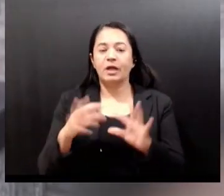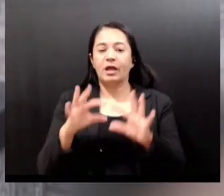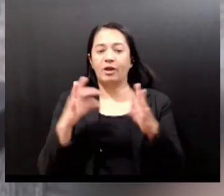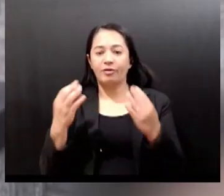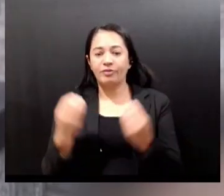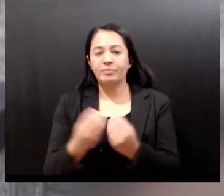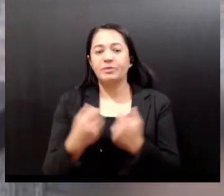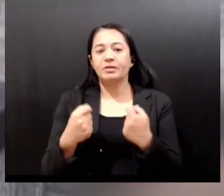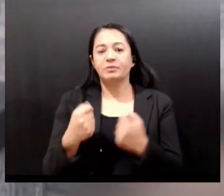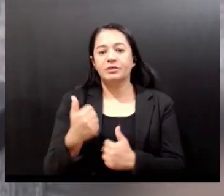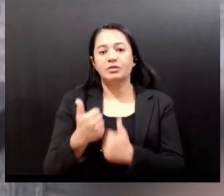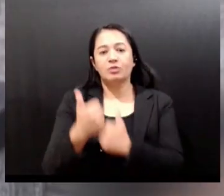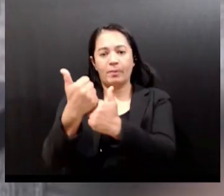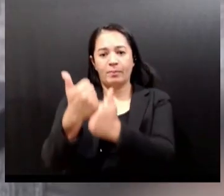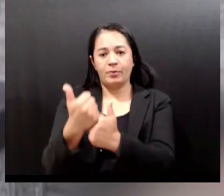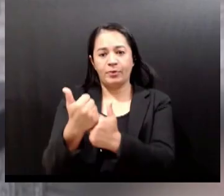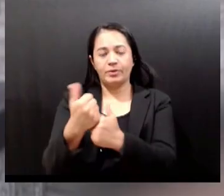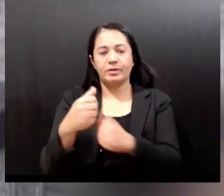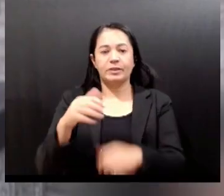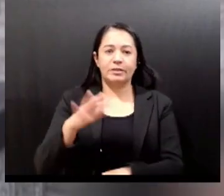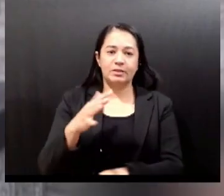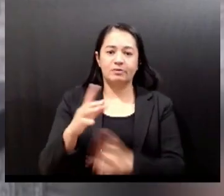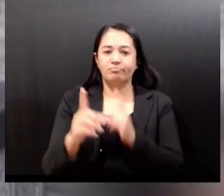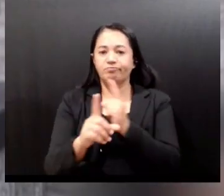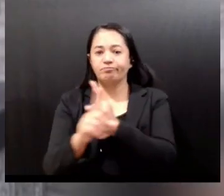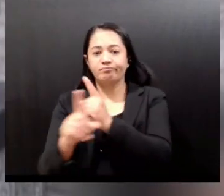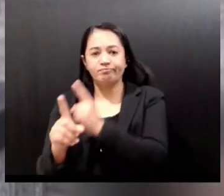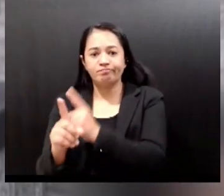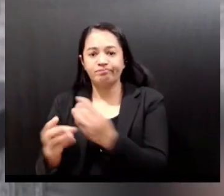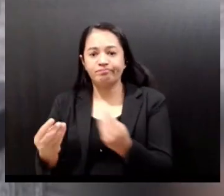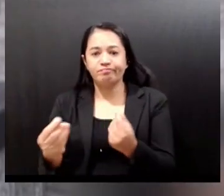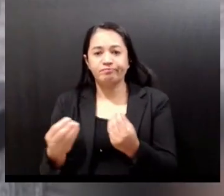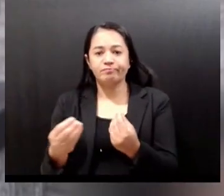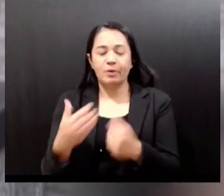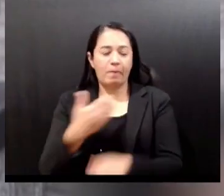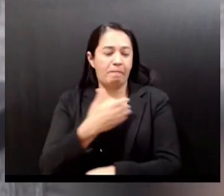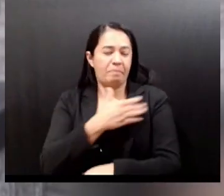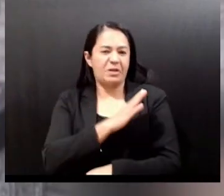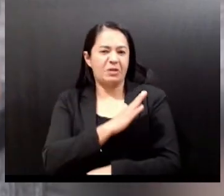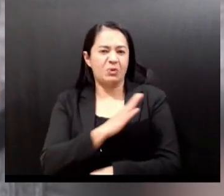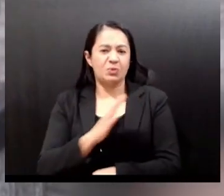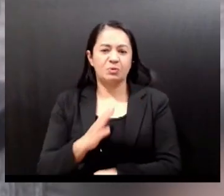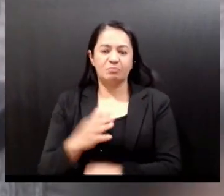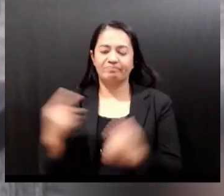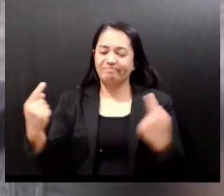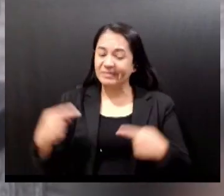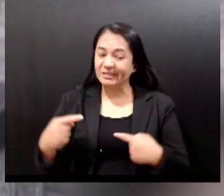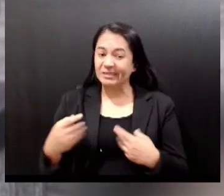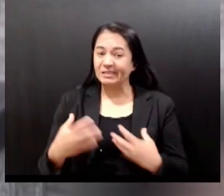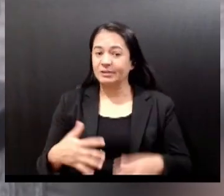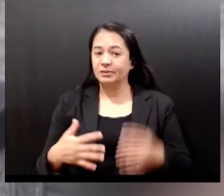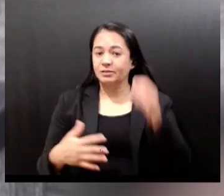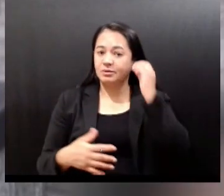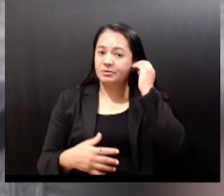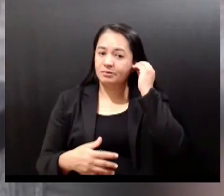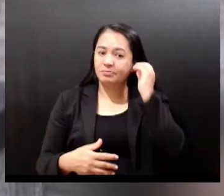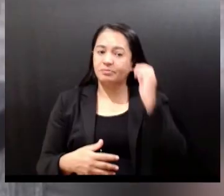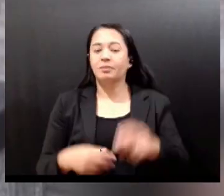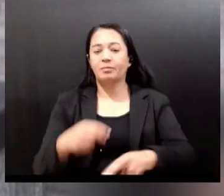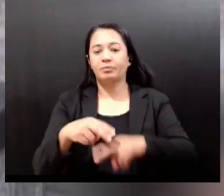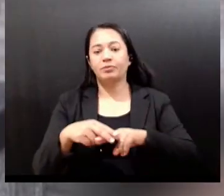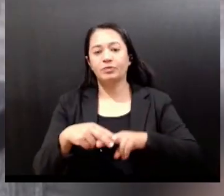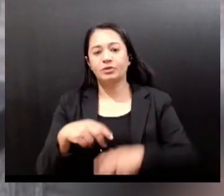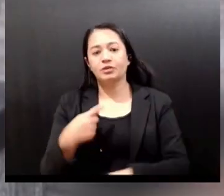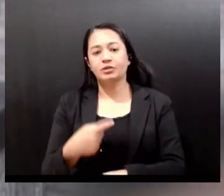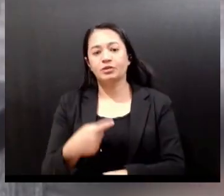e muitas vezes é encontrado um grande preconceito, desafios imensos aí. Então, por isso que nós estamos